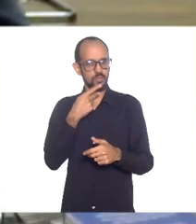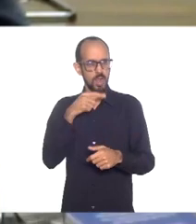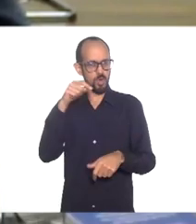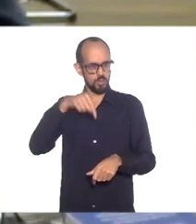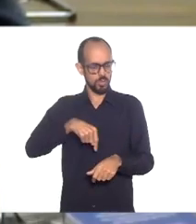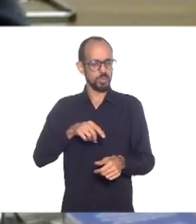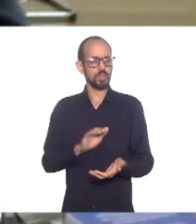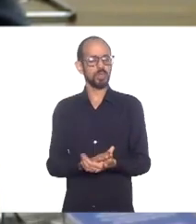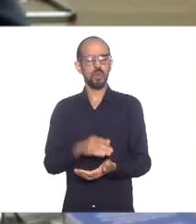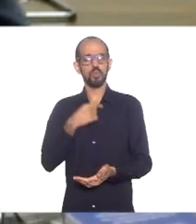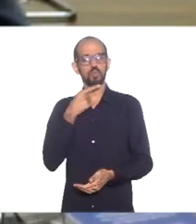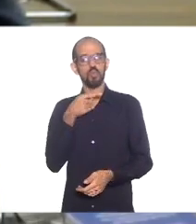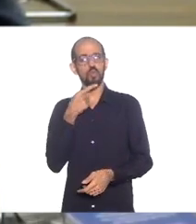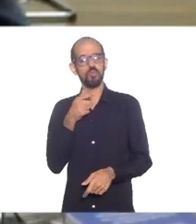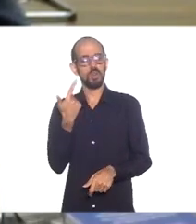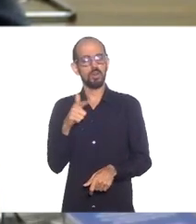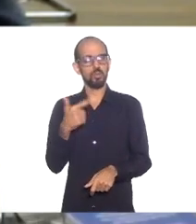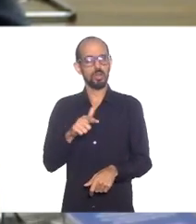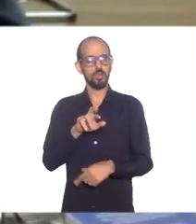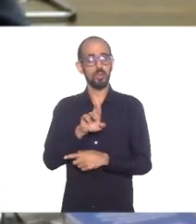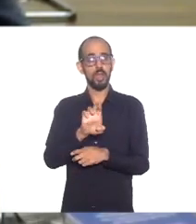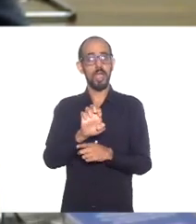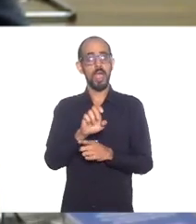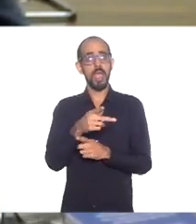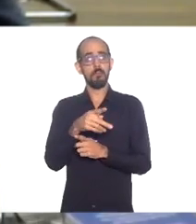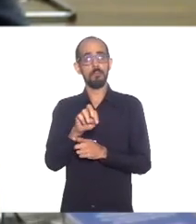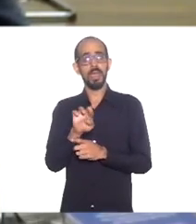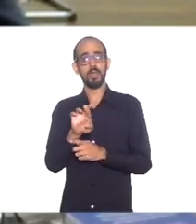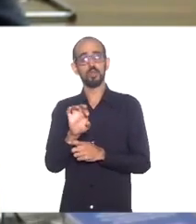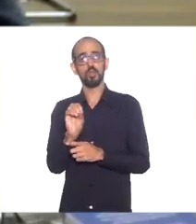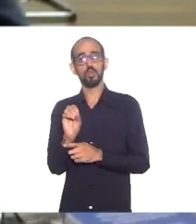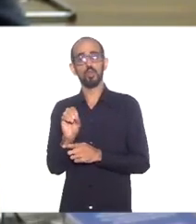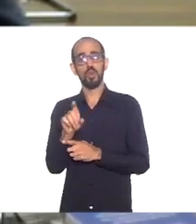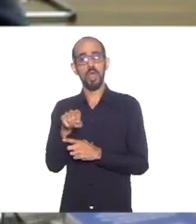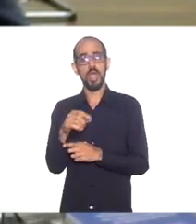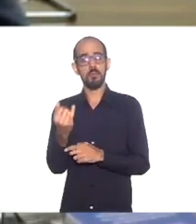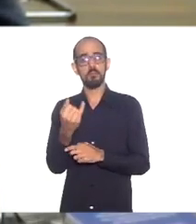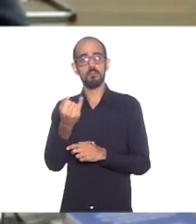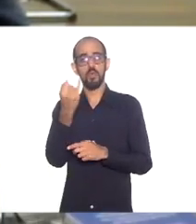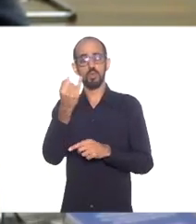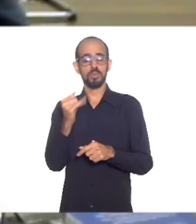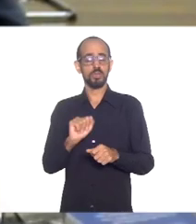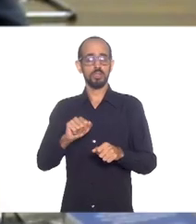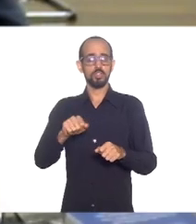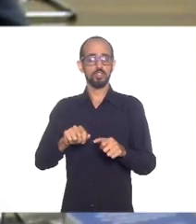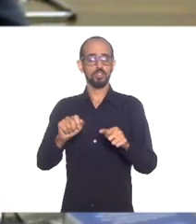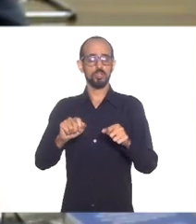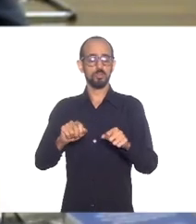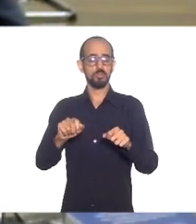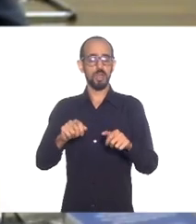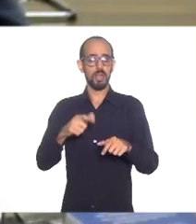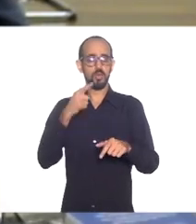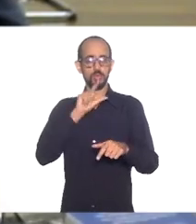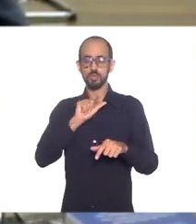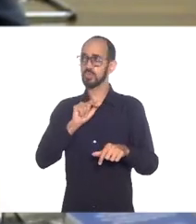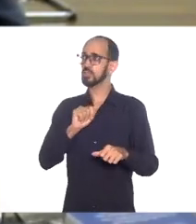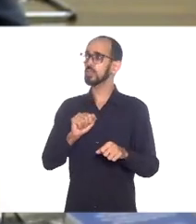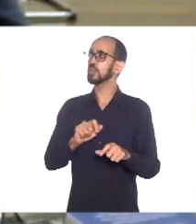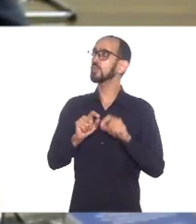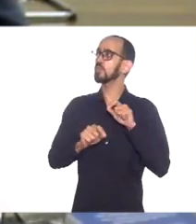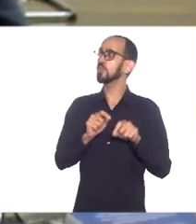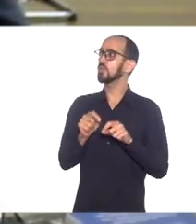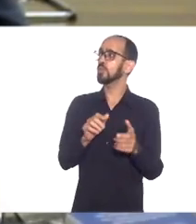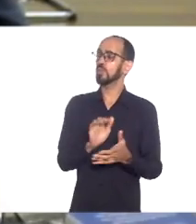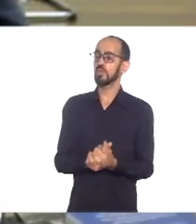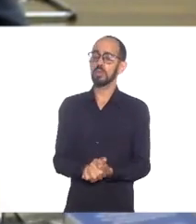dúvida que o Repetro seria fundamental, poderia fazer a diferença para o Estado.